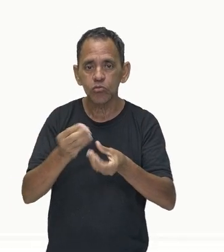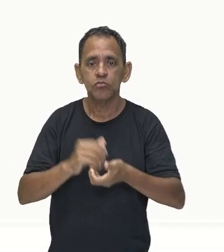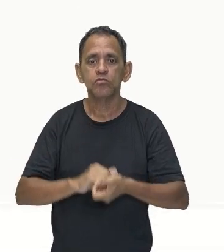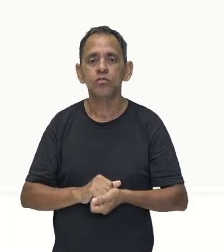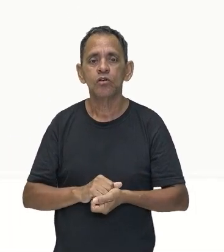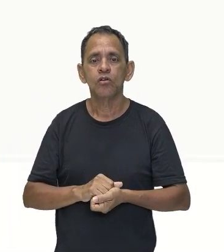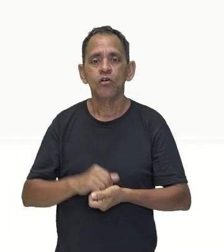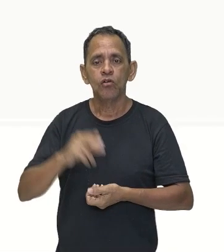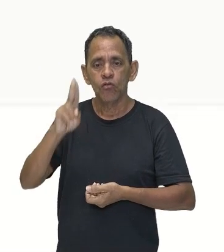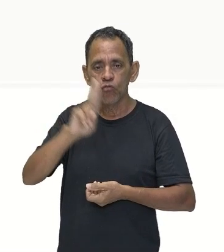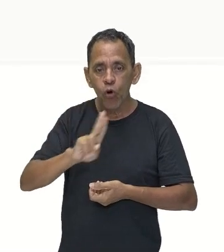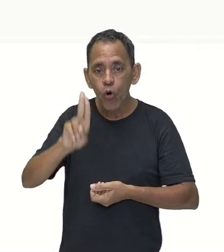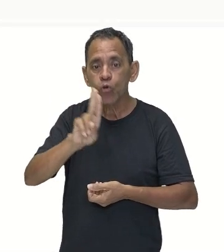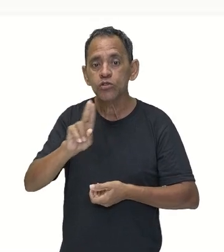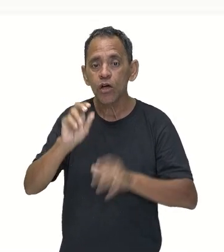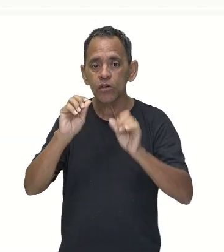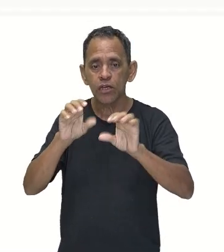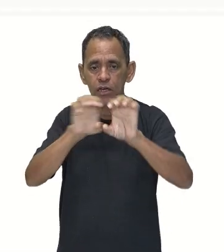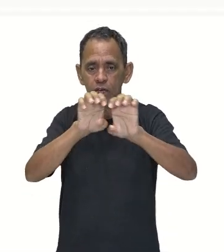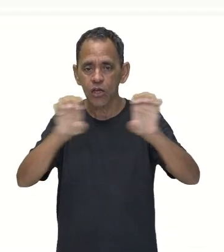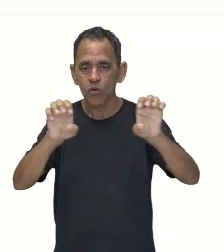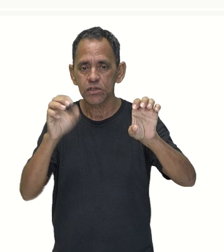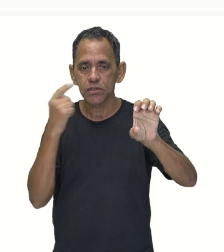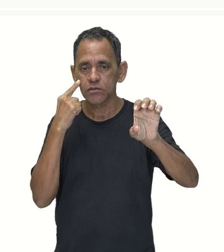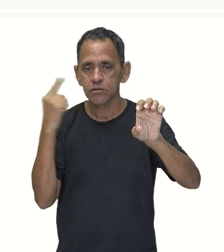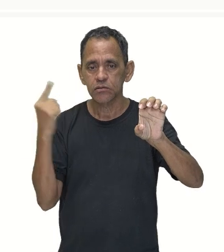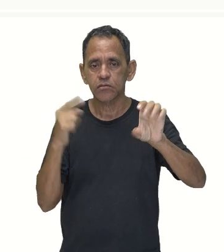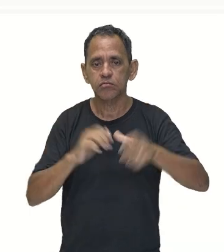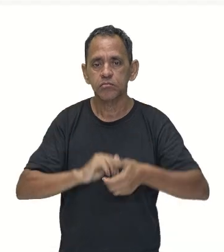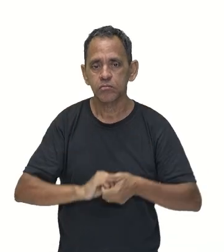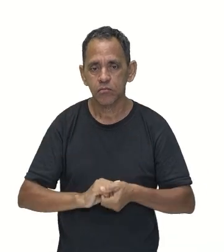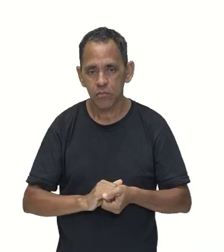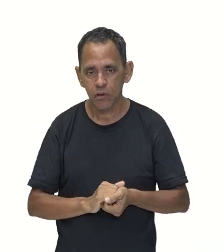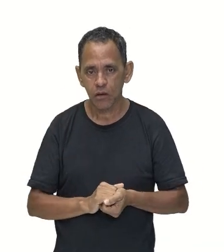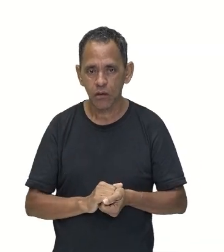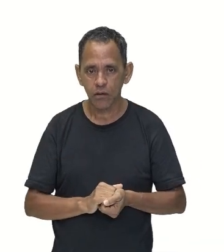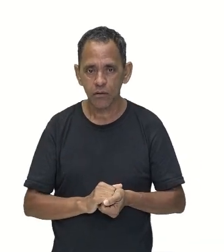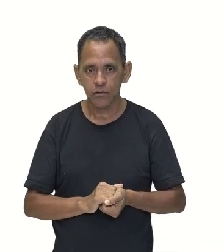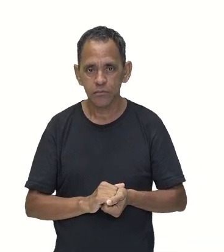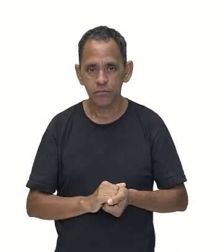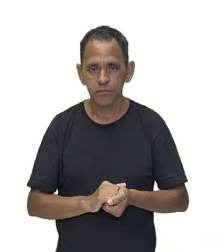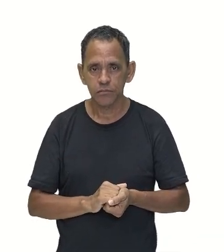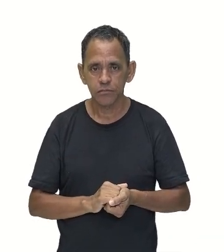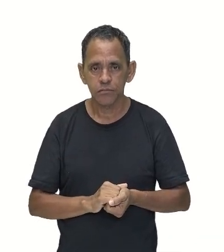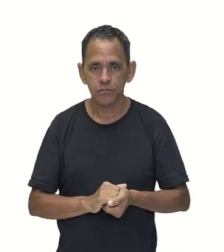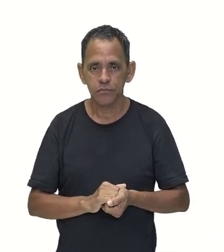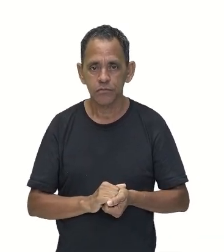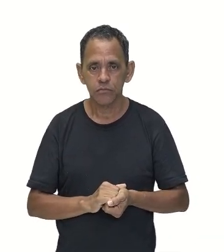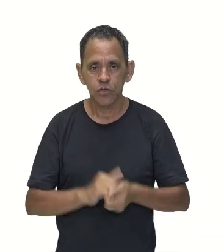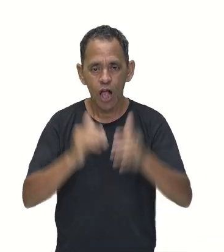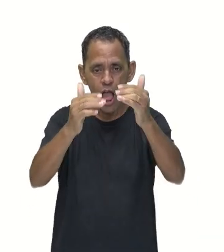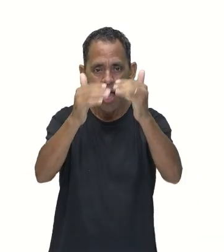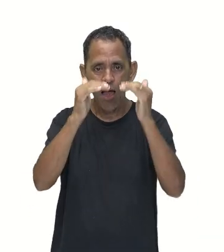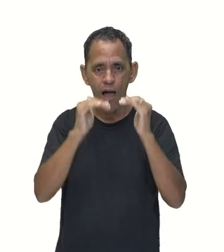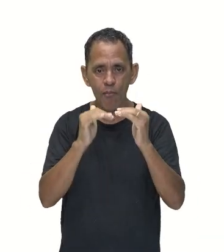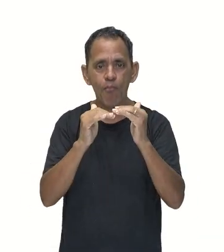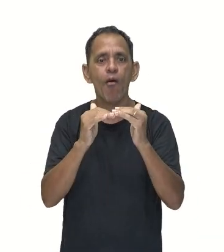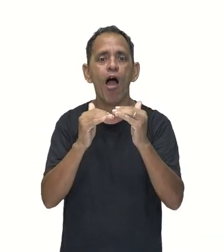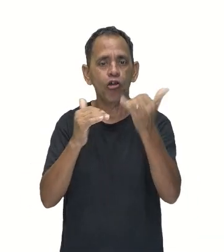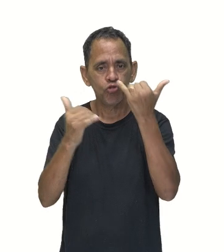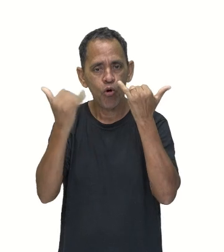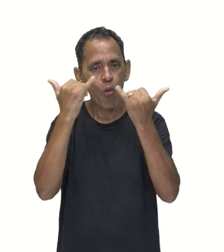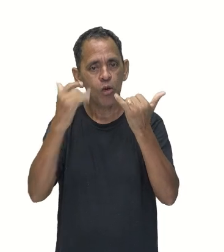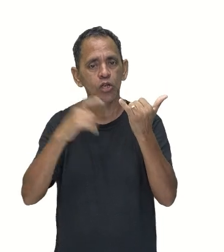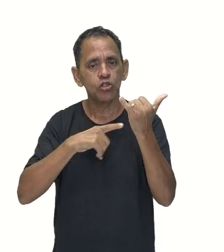gente acabou de ver, certo? Vou deixar aqui o desenho, tem todos os dados aí no desenho, você pode